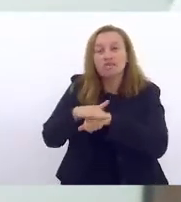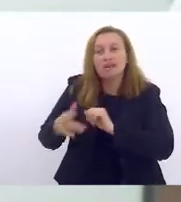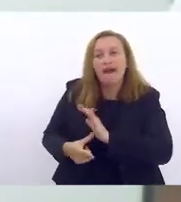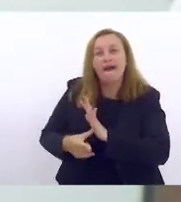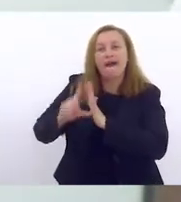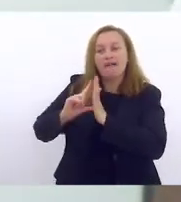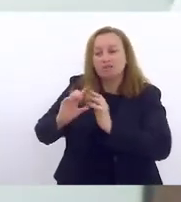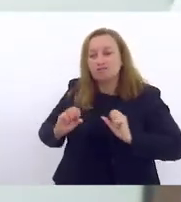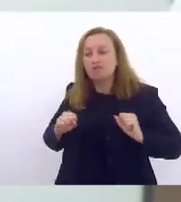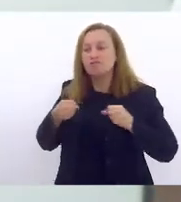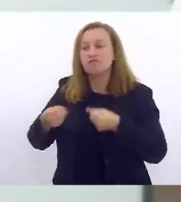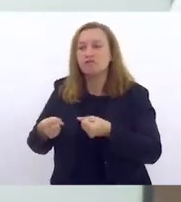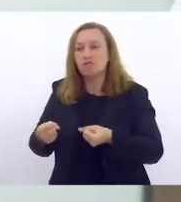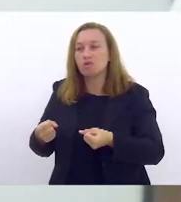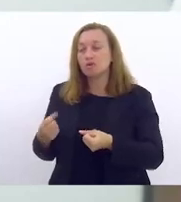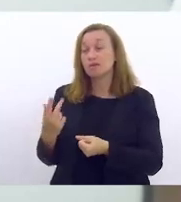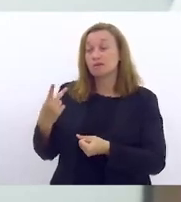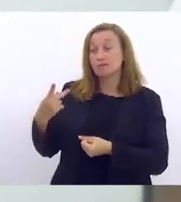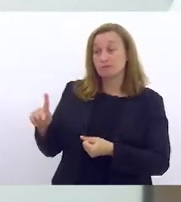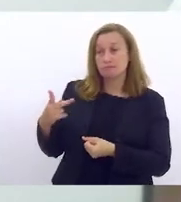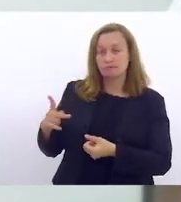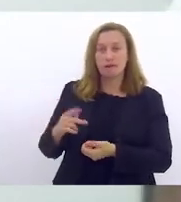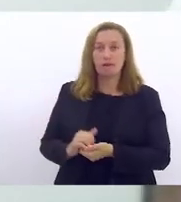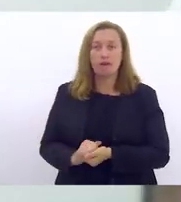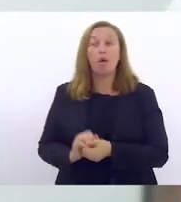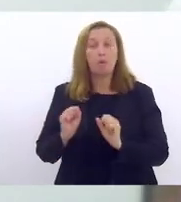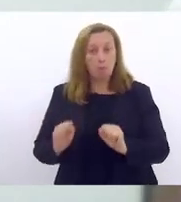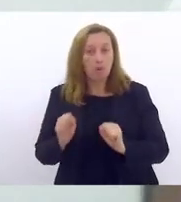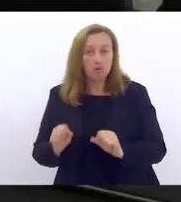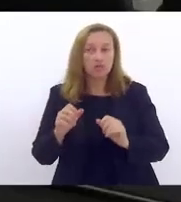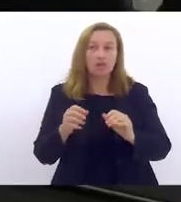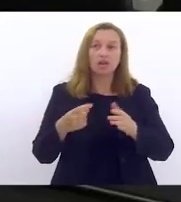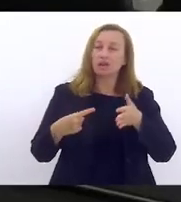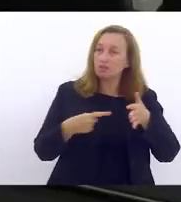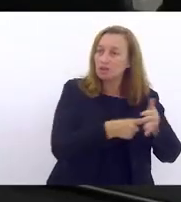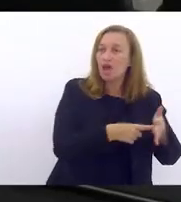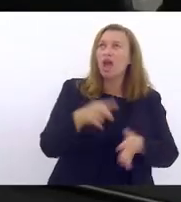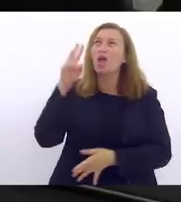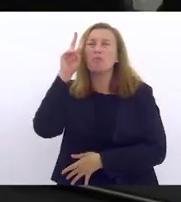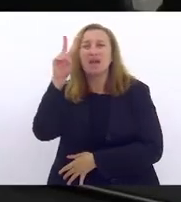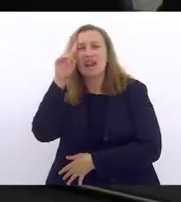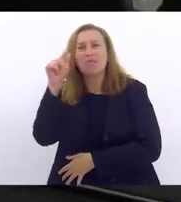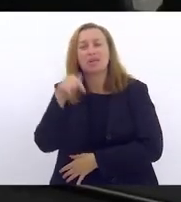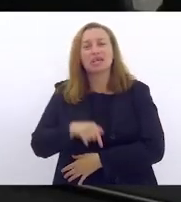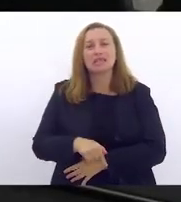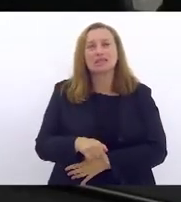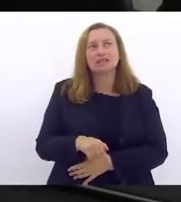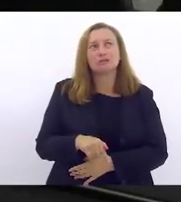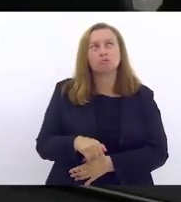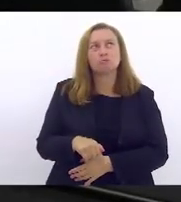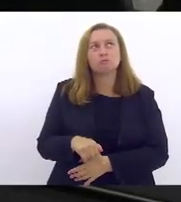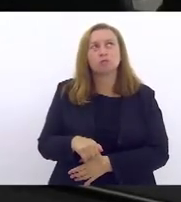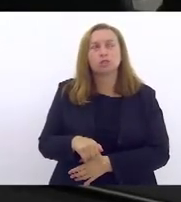dar força para ela poder fazer a denúncia. Eu me lembro aqui, né,